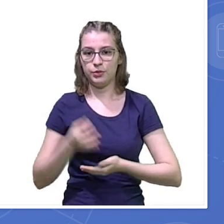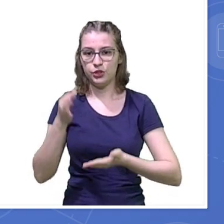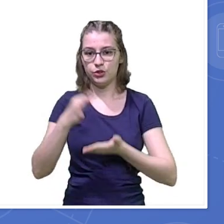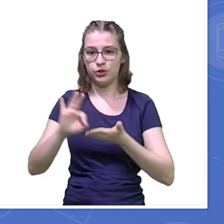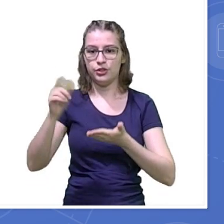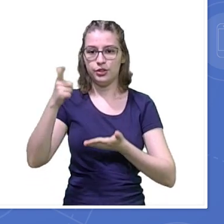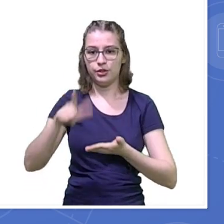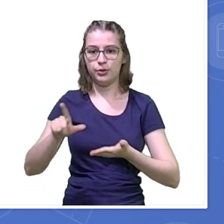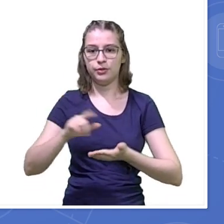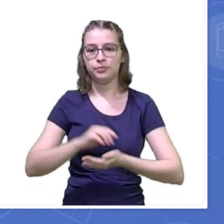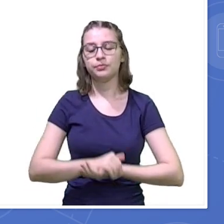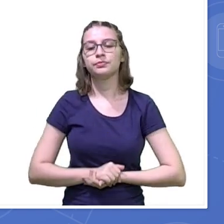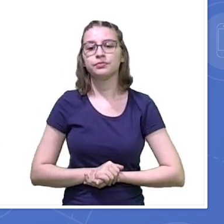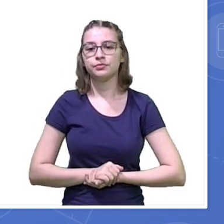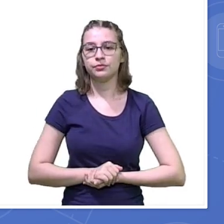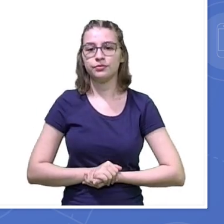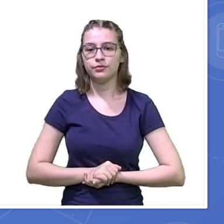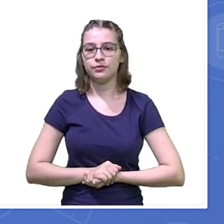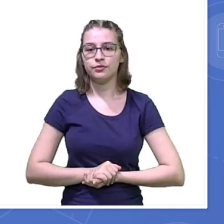Daqui a pouco.